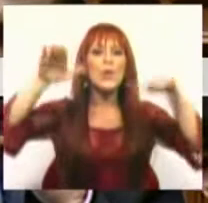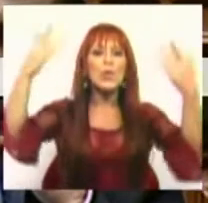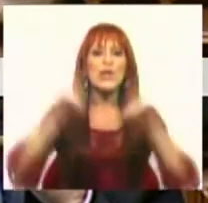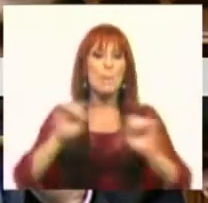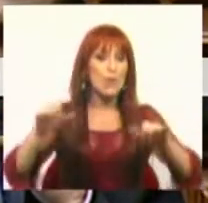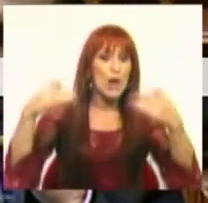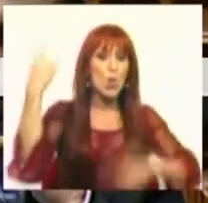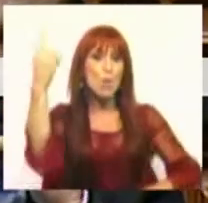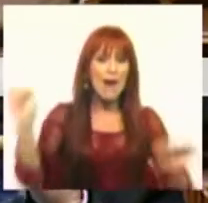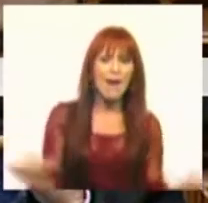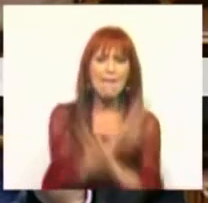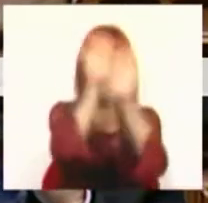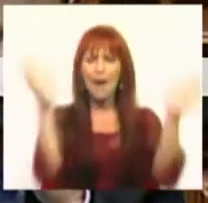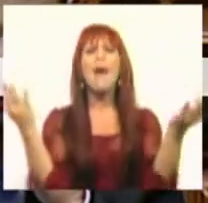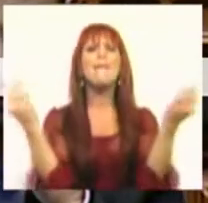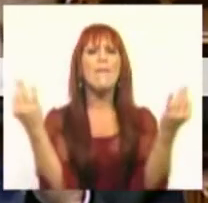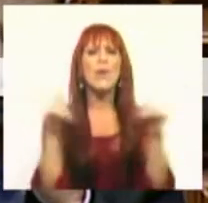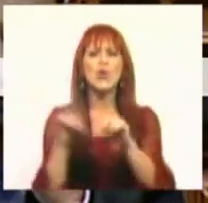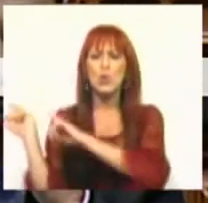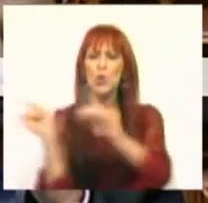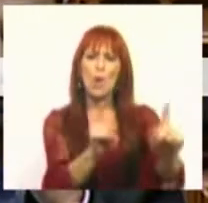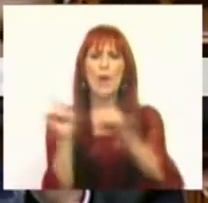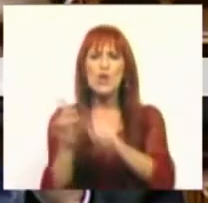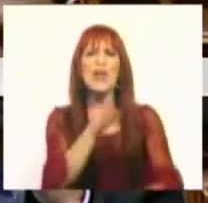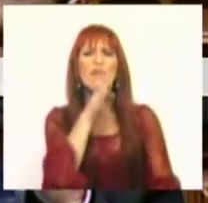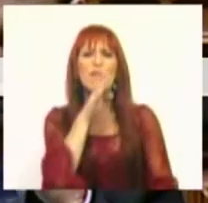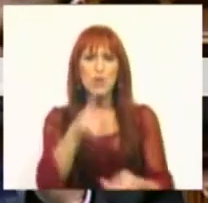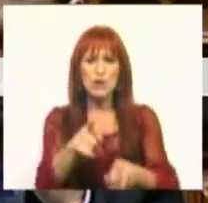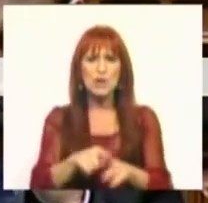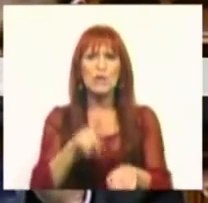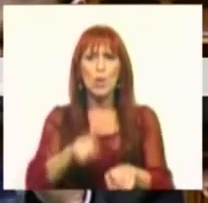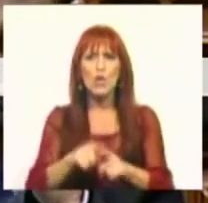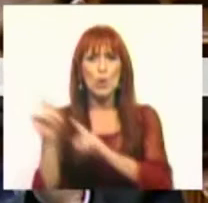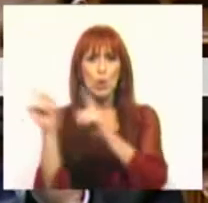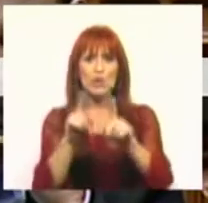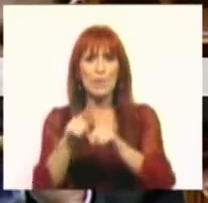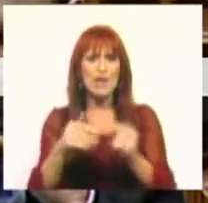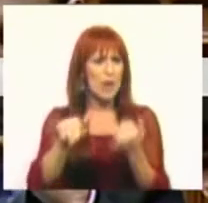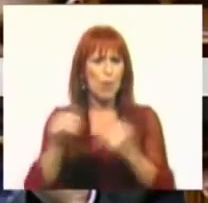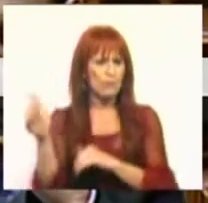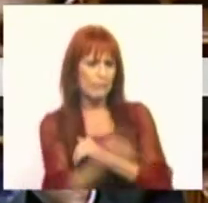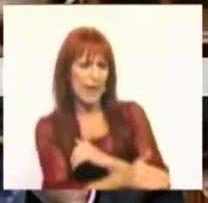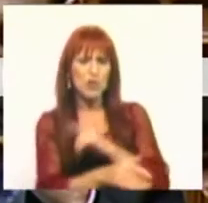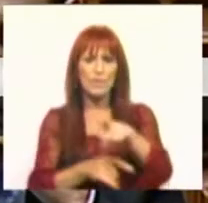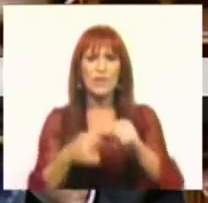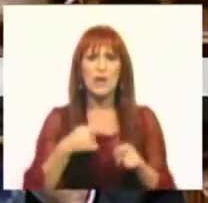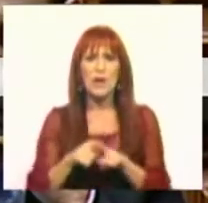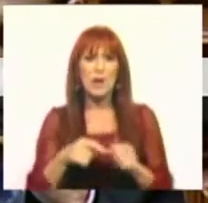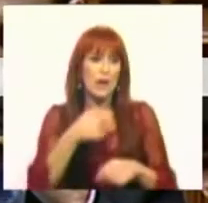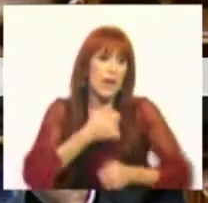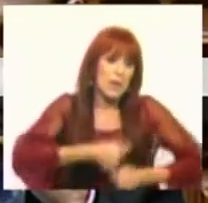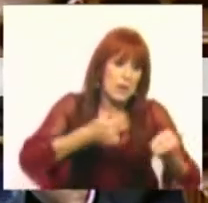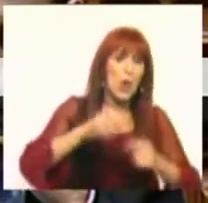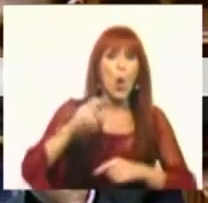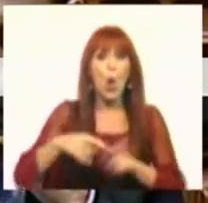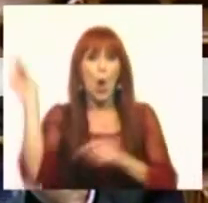uma prioridade clara e inequívoca do transporte ferroviário sobre o transporte rodoviário, quer em meio urbano,